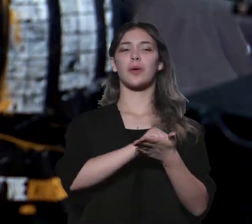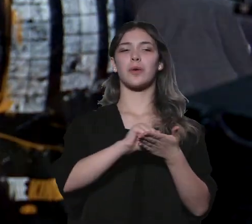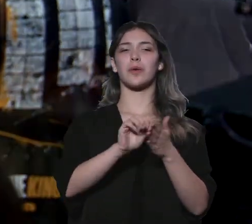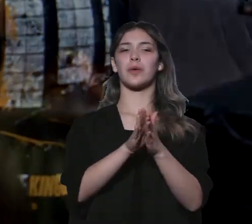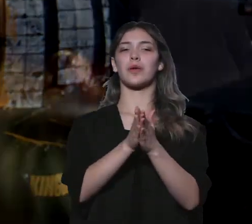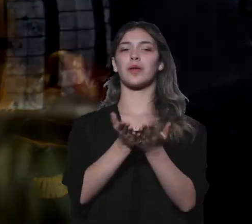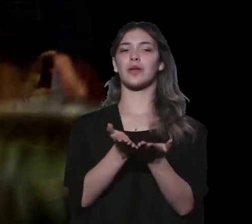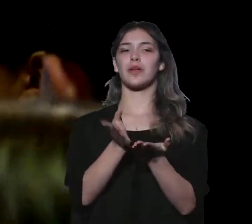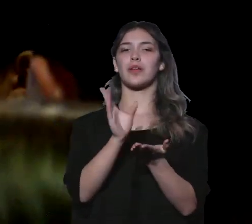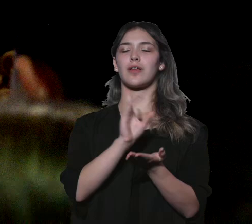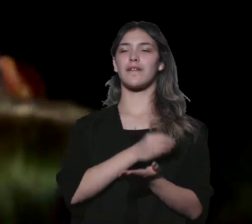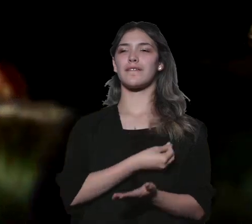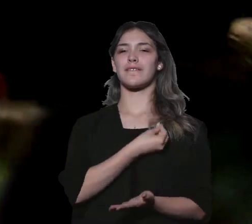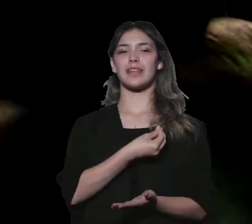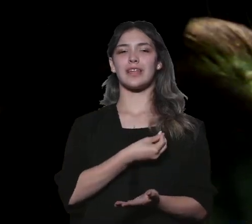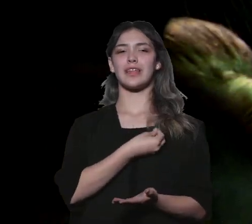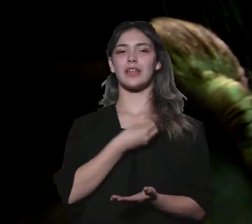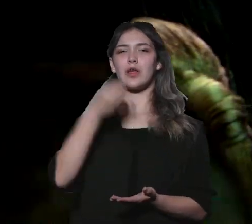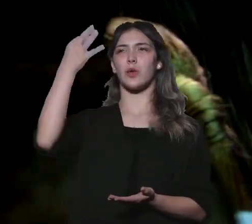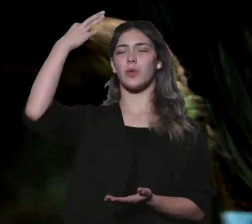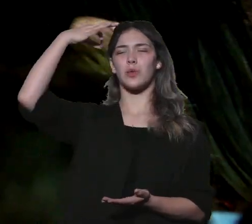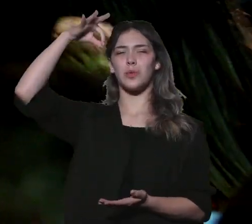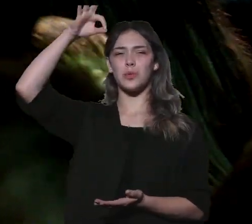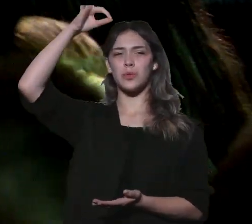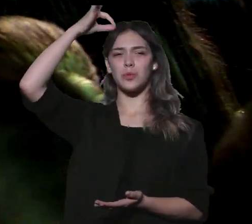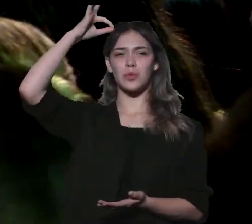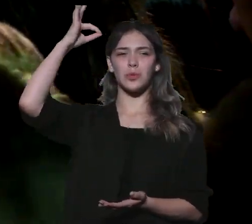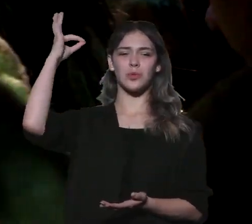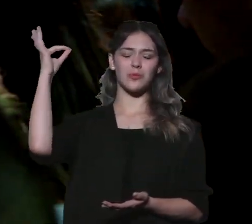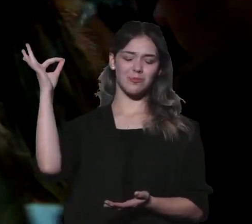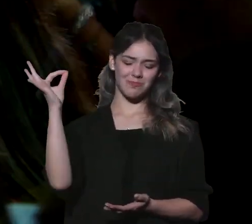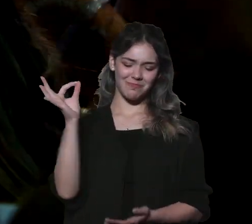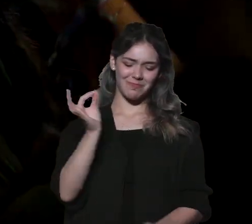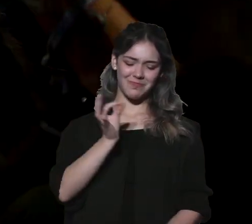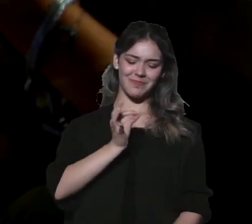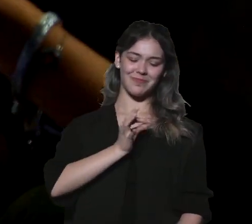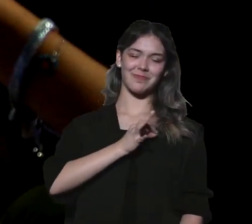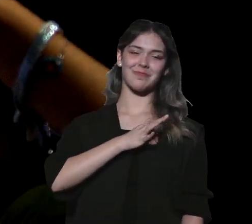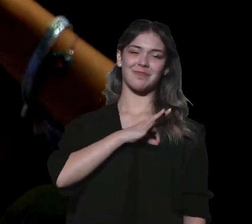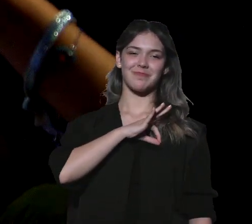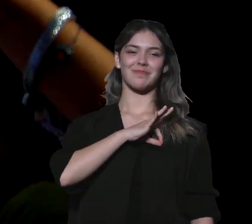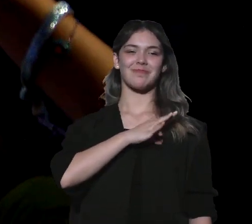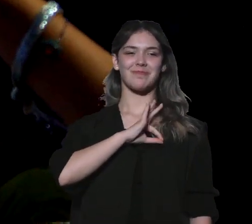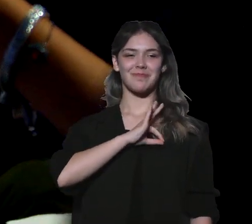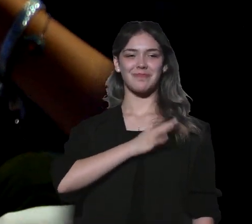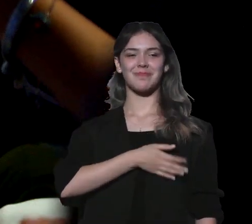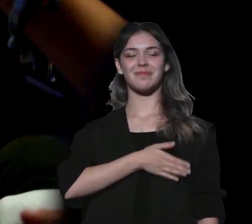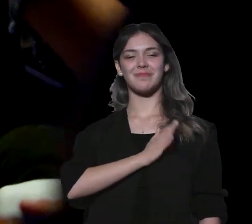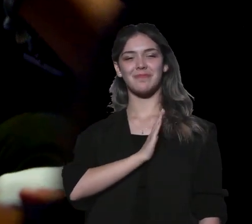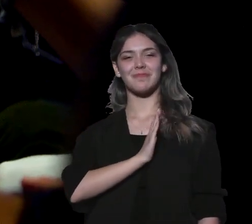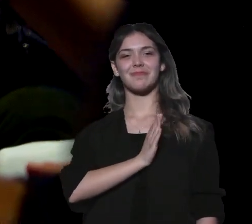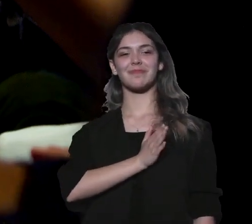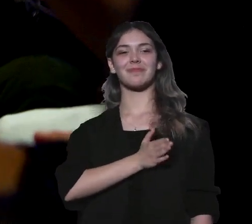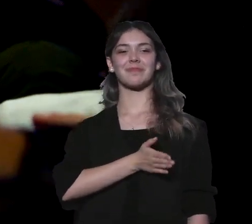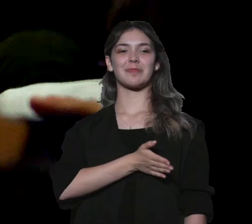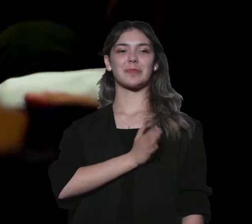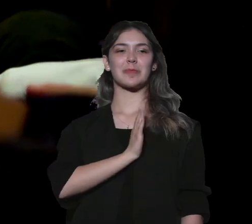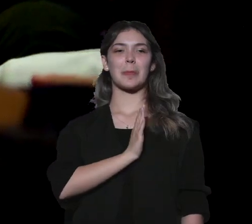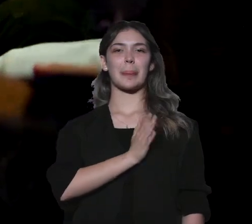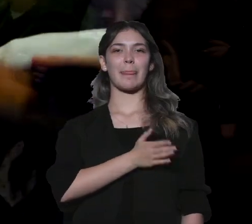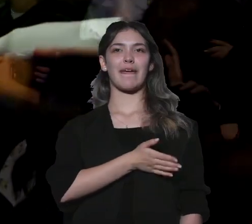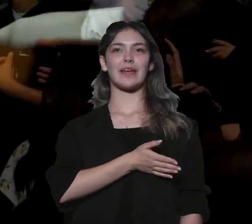entra com o seu Espírito dentro do meu coração e me torna uma nova